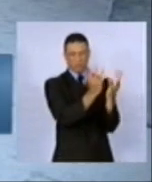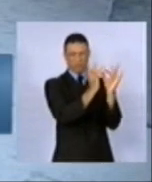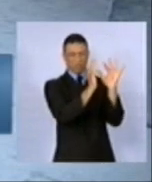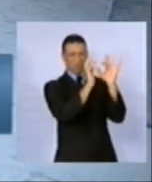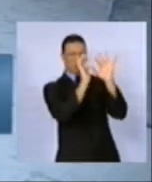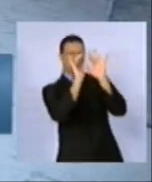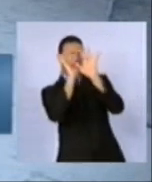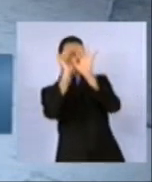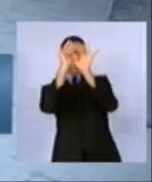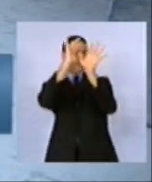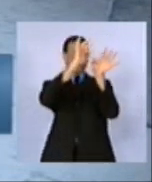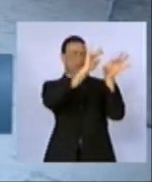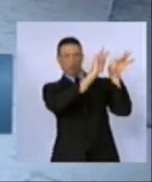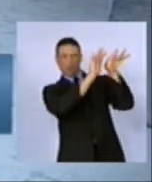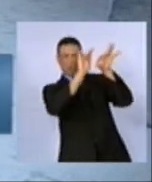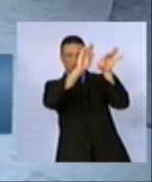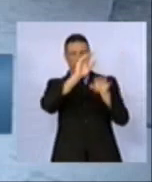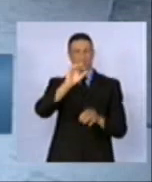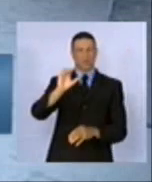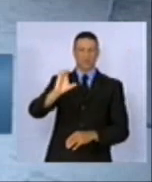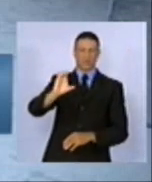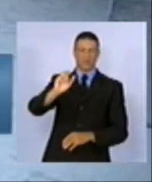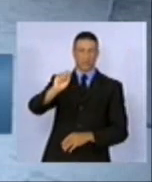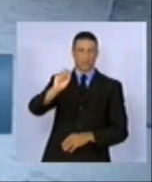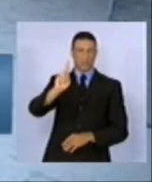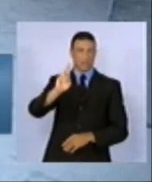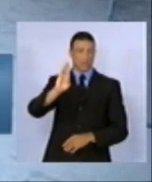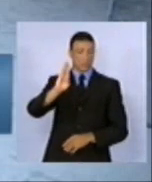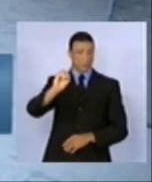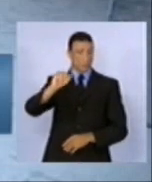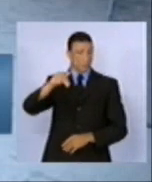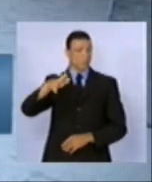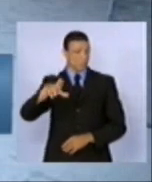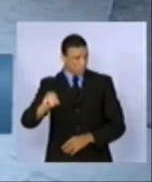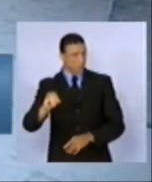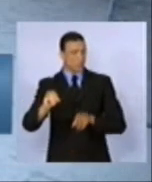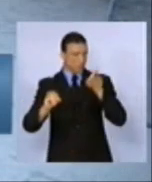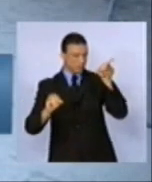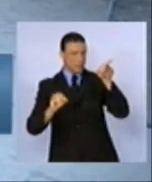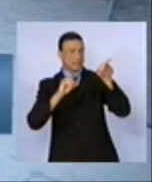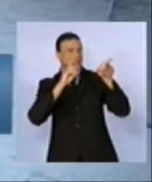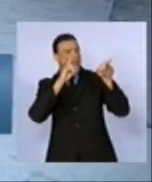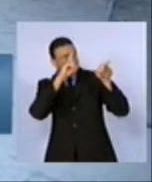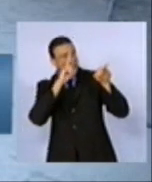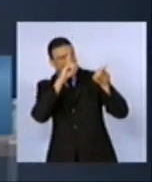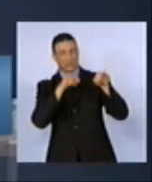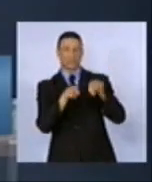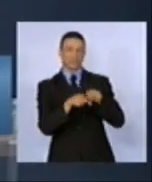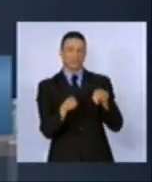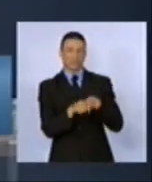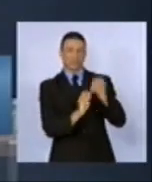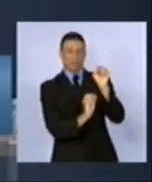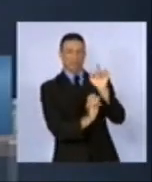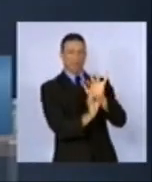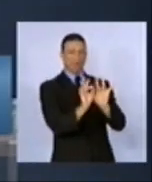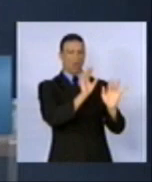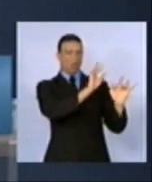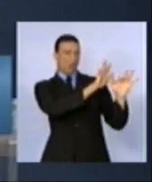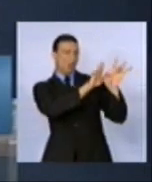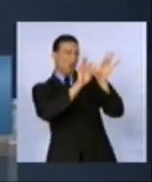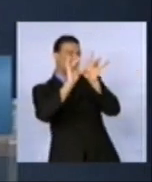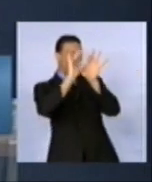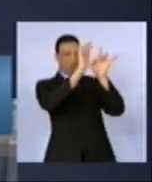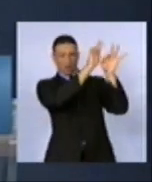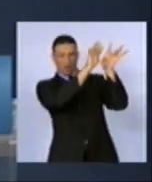quando você queima combustíveis fósseis no processo tem outros gases efeit est os dois importantes são metano e